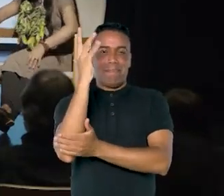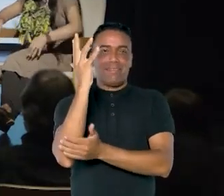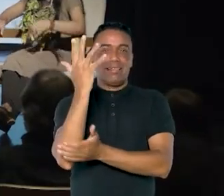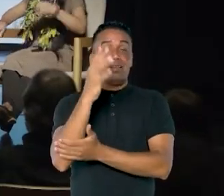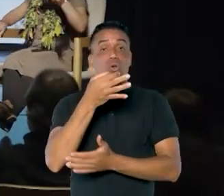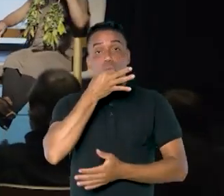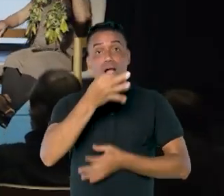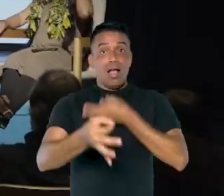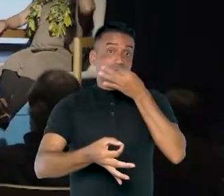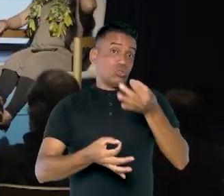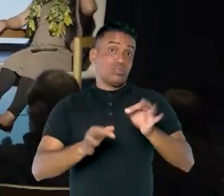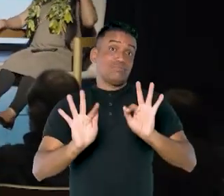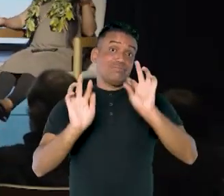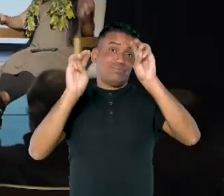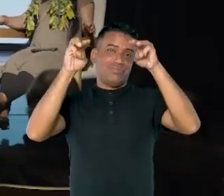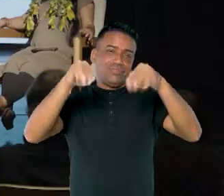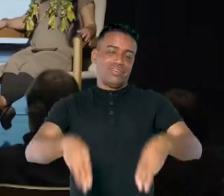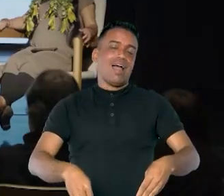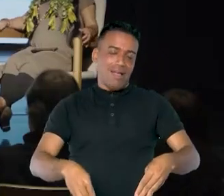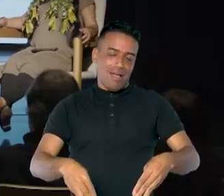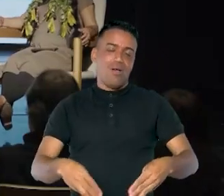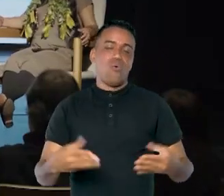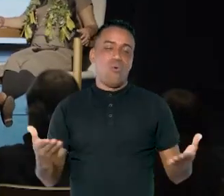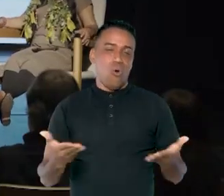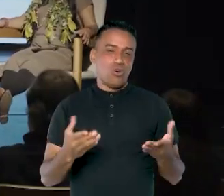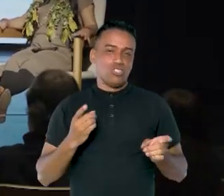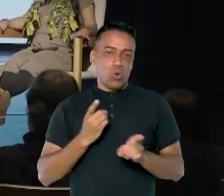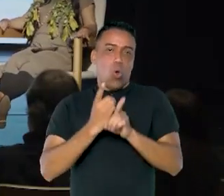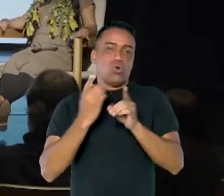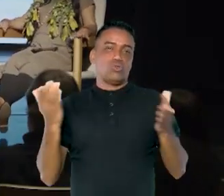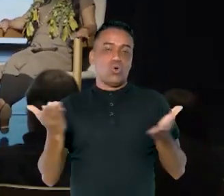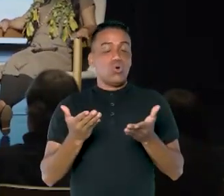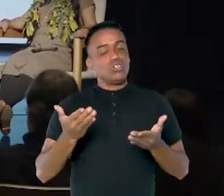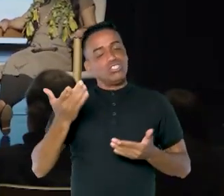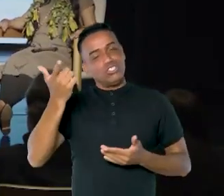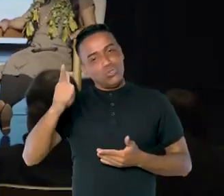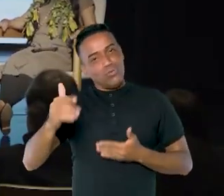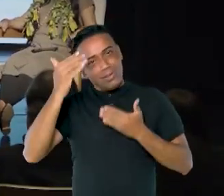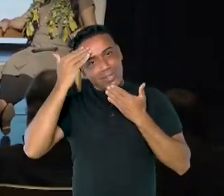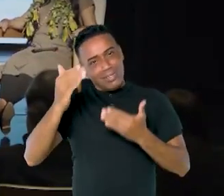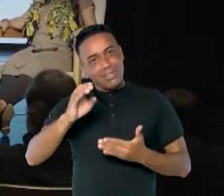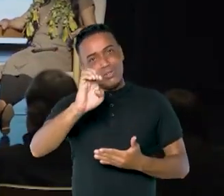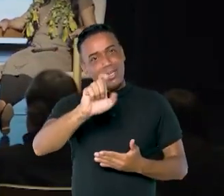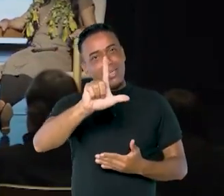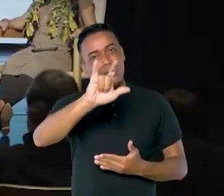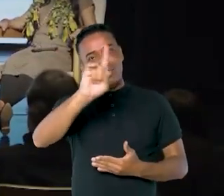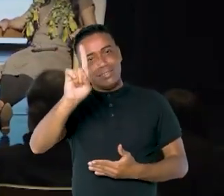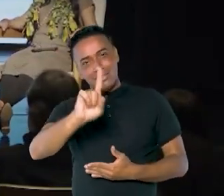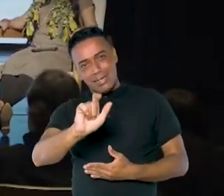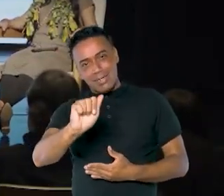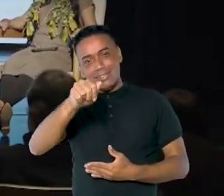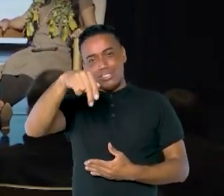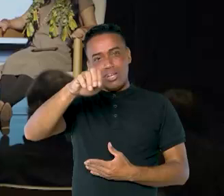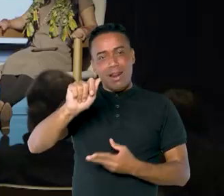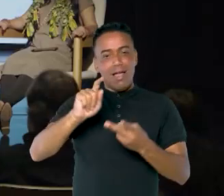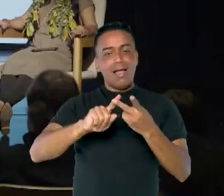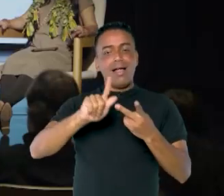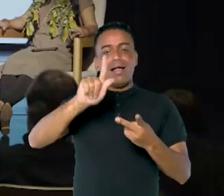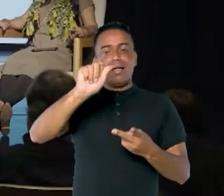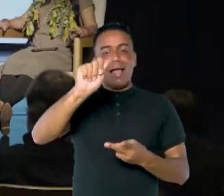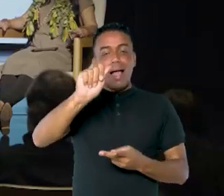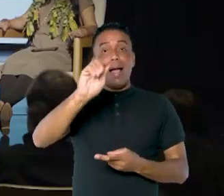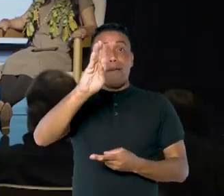Eu acho que a gente está chegando ao final desse encontro. Mais uma vez, eu agradeço a Elisângela, agradeço a Gabeira. Foi um encontro